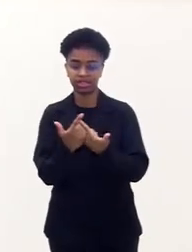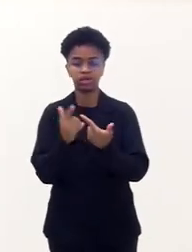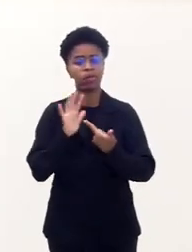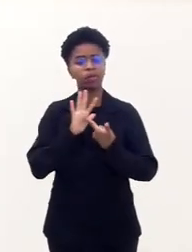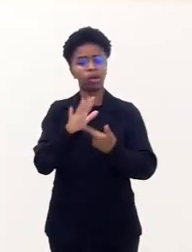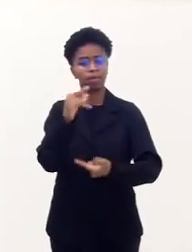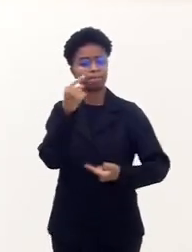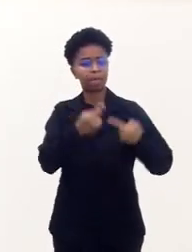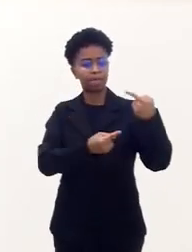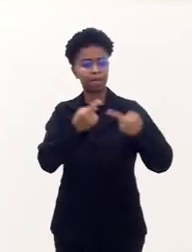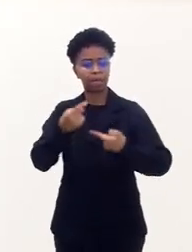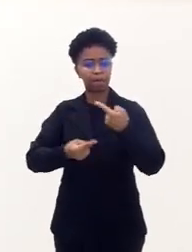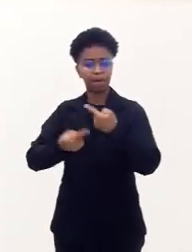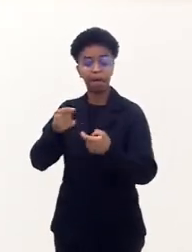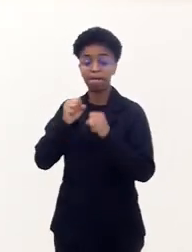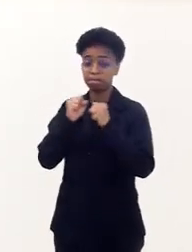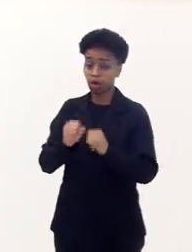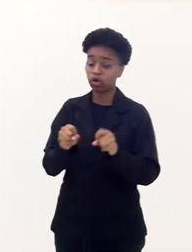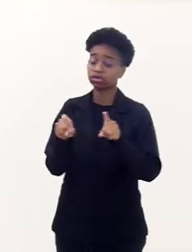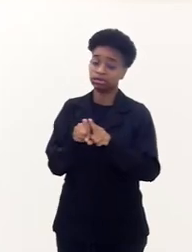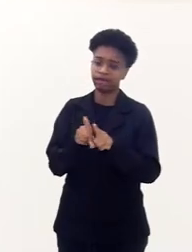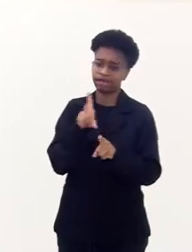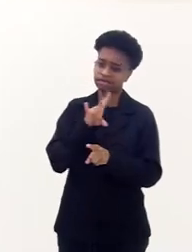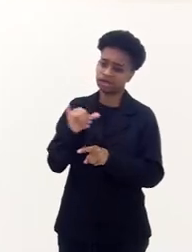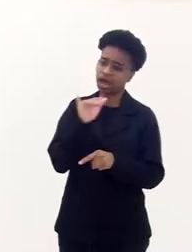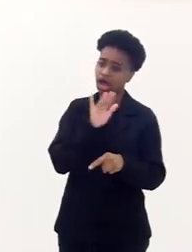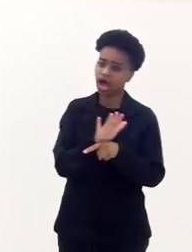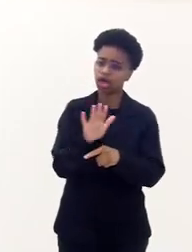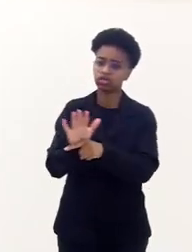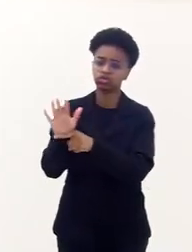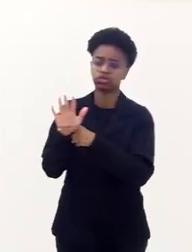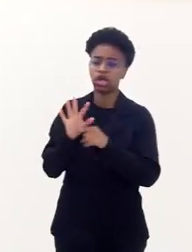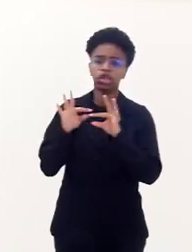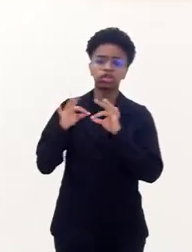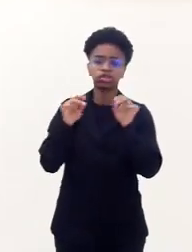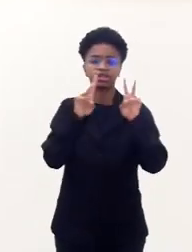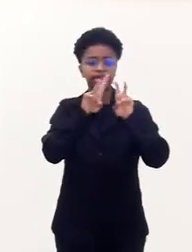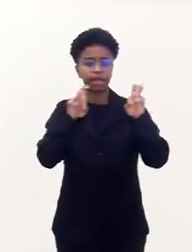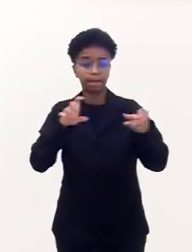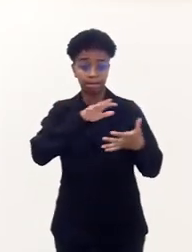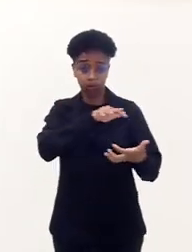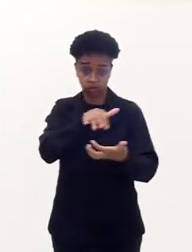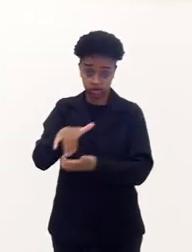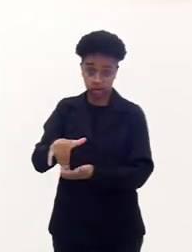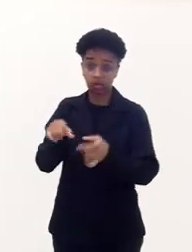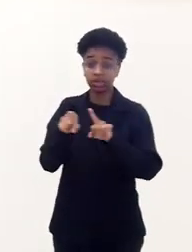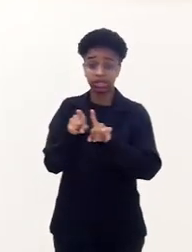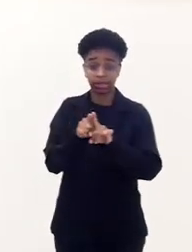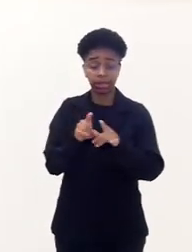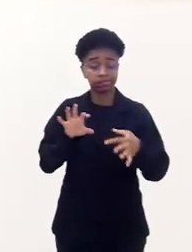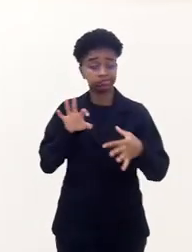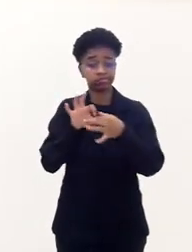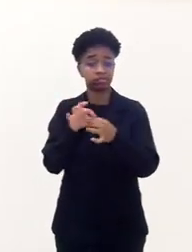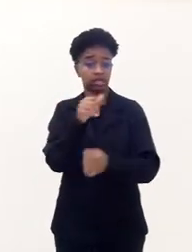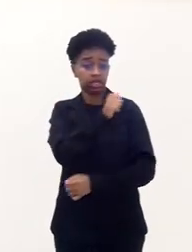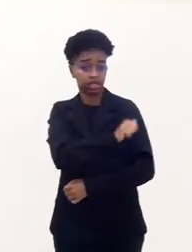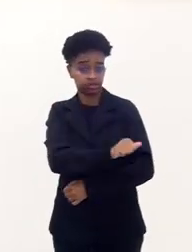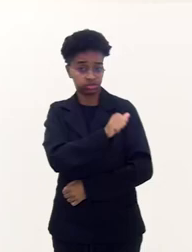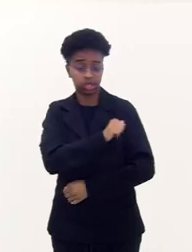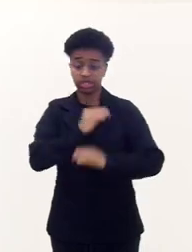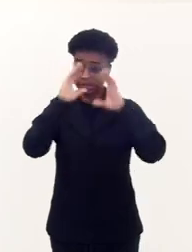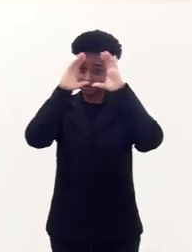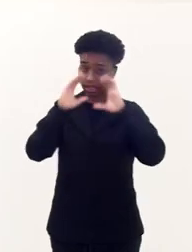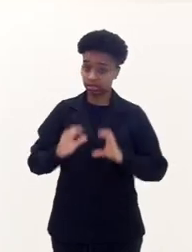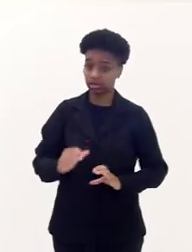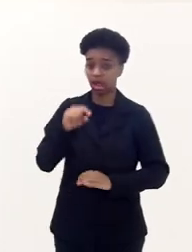trazendo o debate que possam e devem contribuir para toda a agenda Internacional e que envolva o Rio de Janeiro a